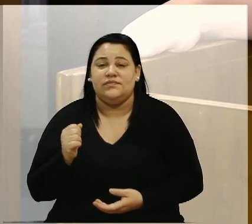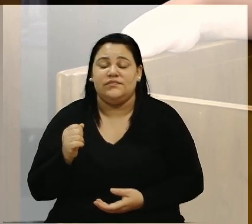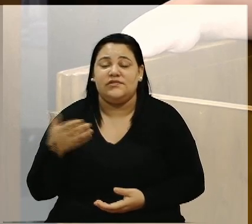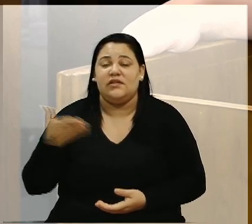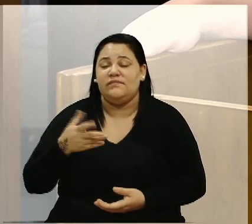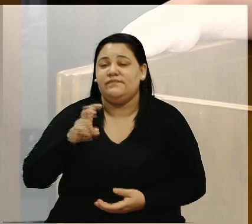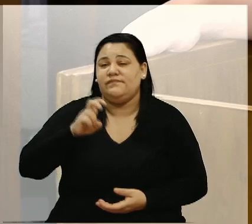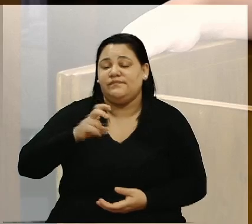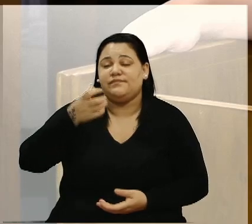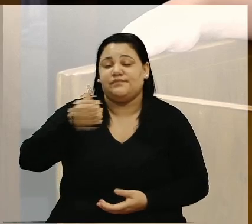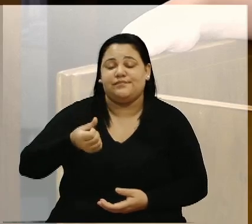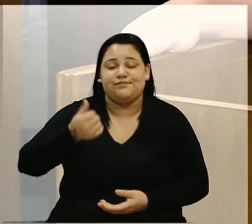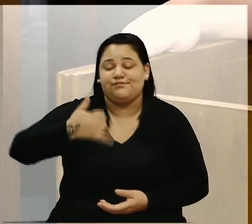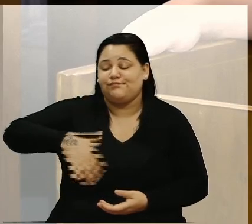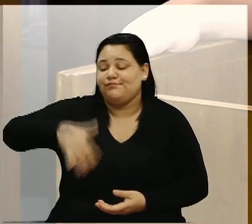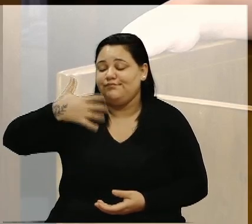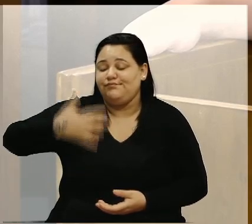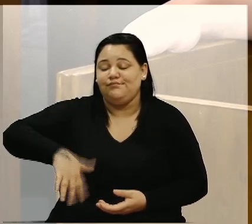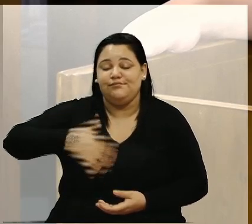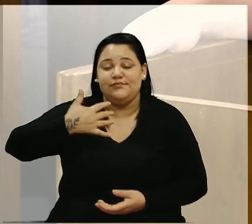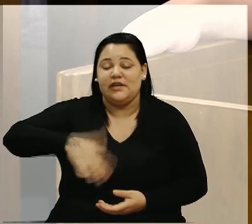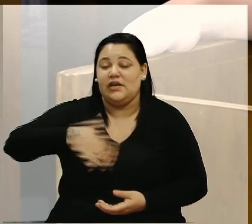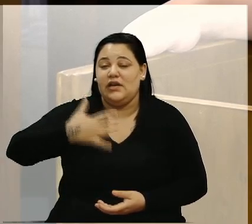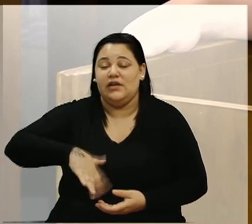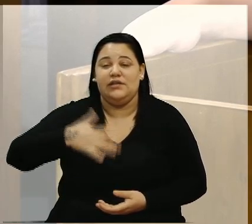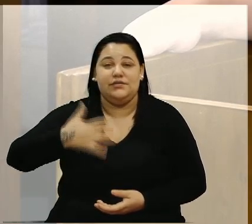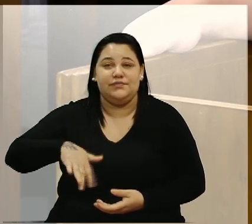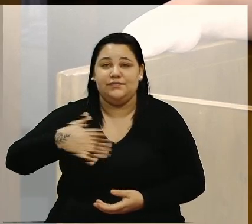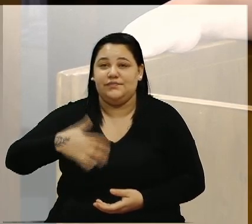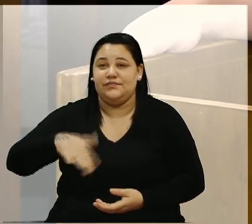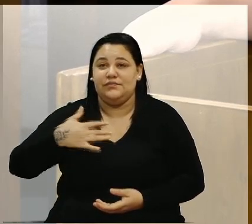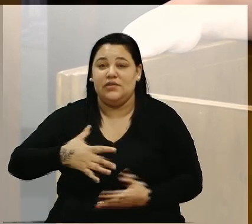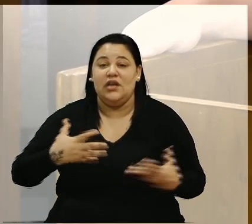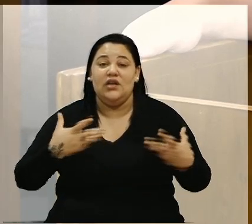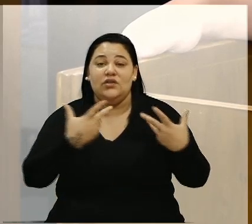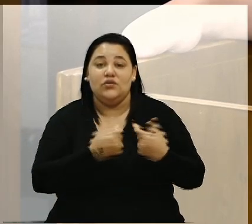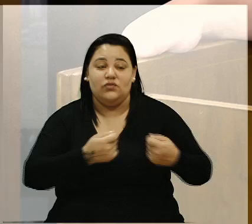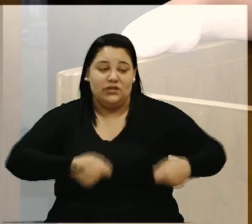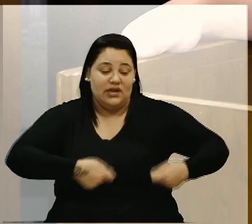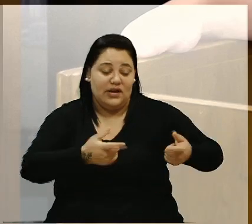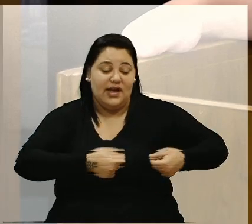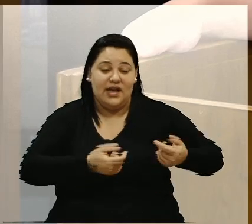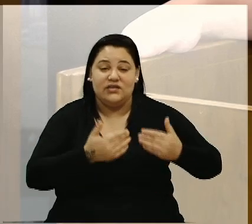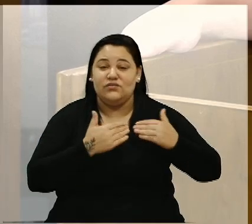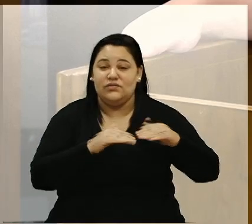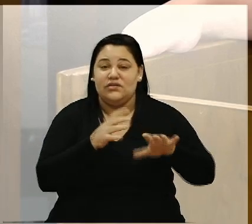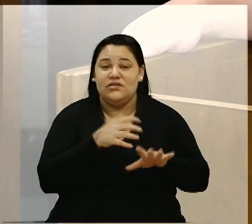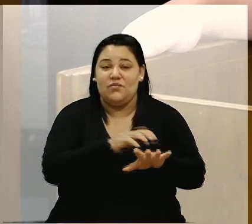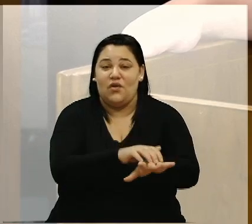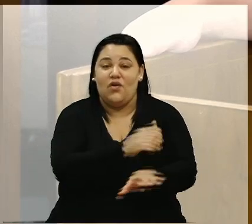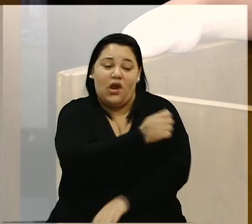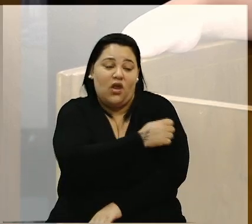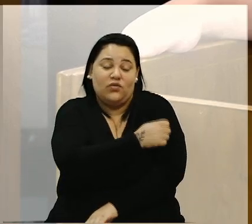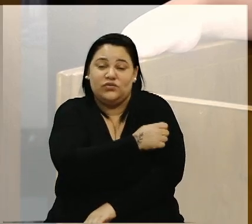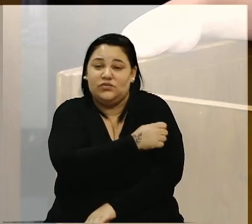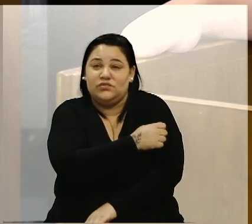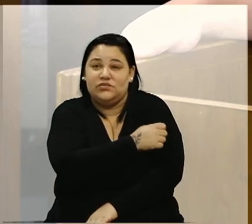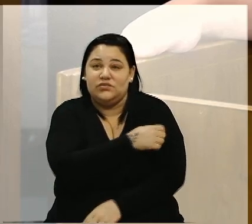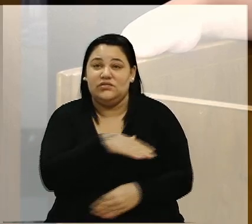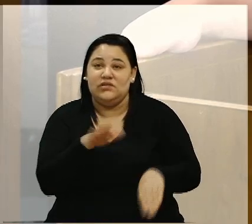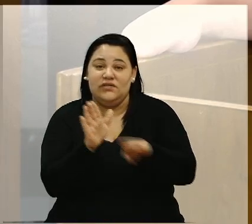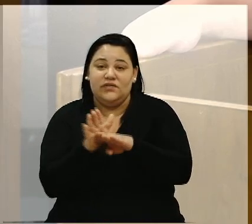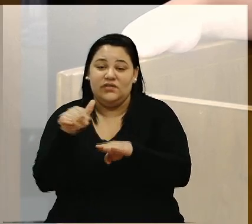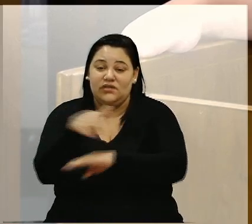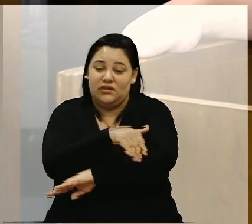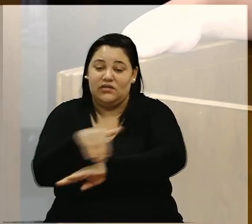5, 6, e tudo que está sendo gasto com o transporte, que os alunos estão vindo ali onde era o mutirão, na